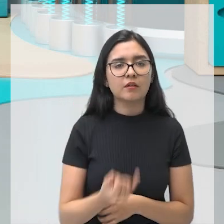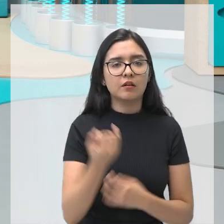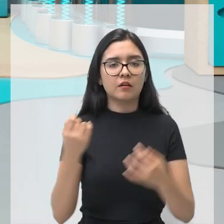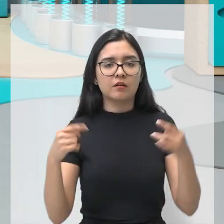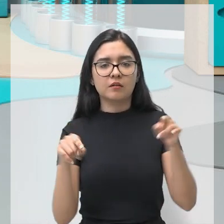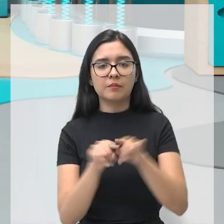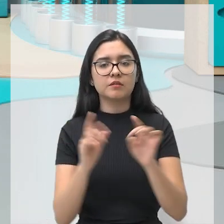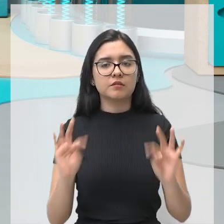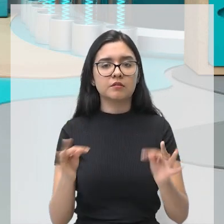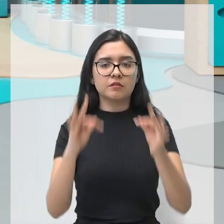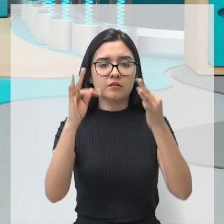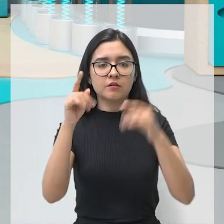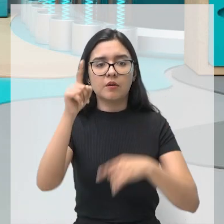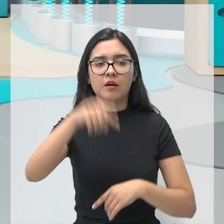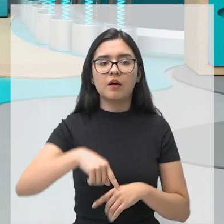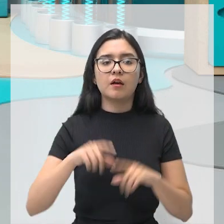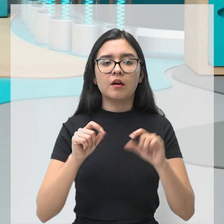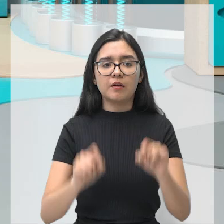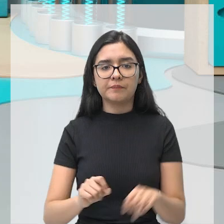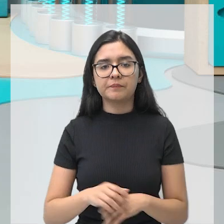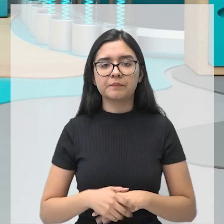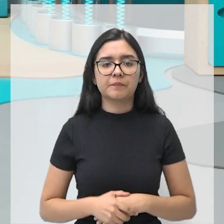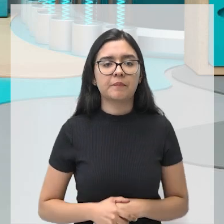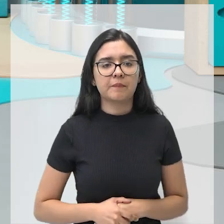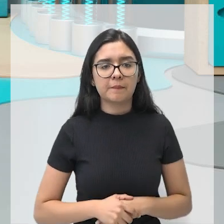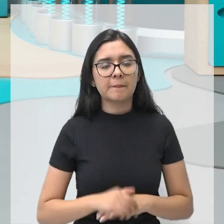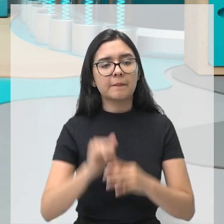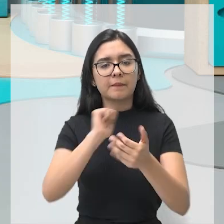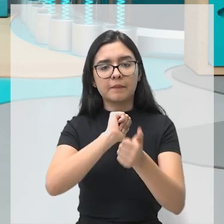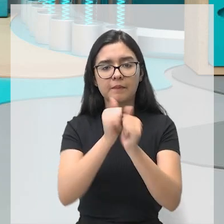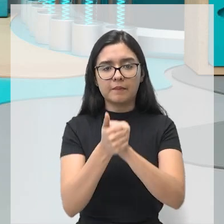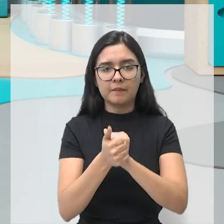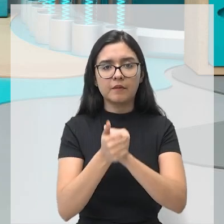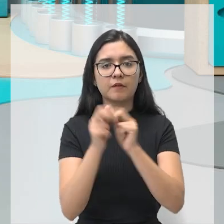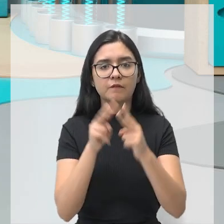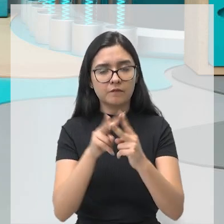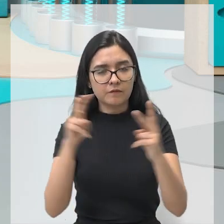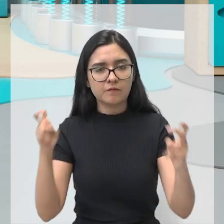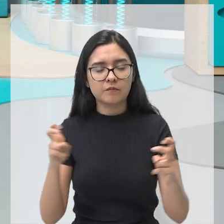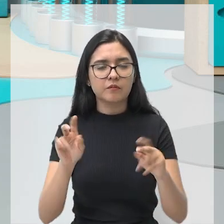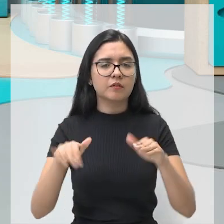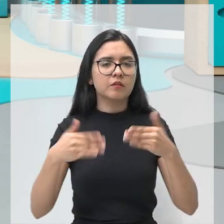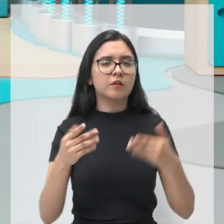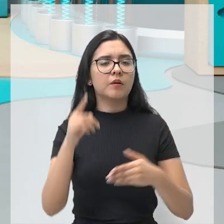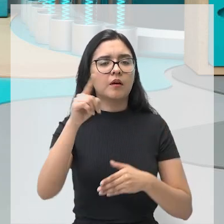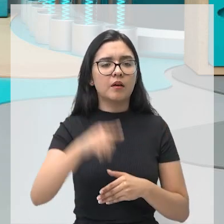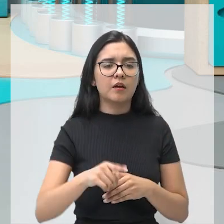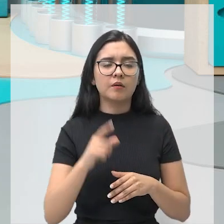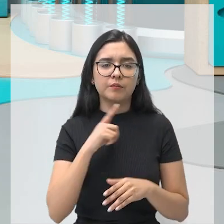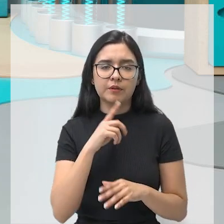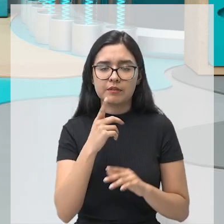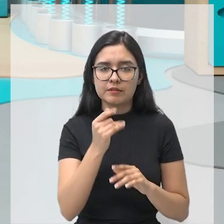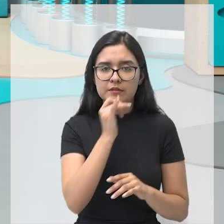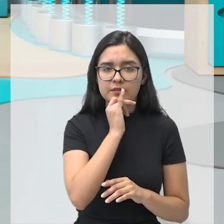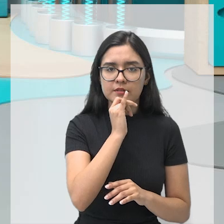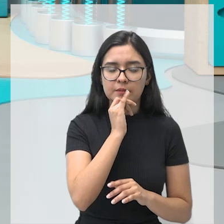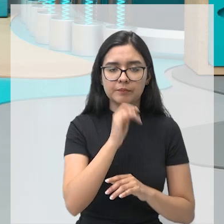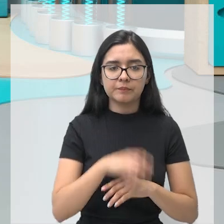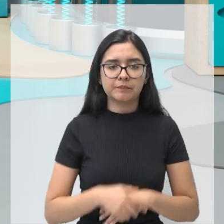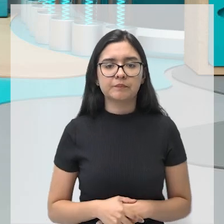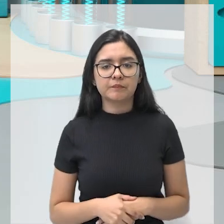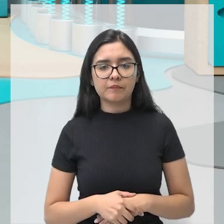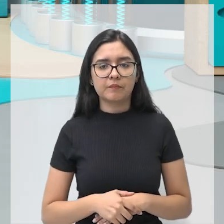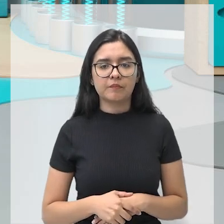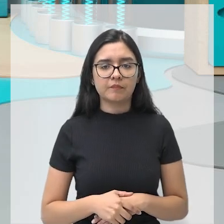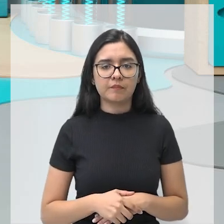um fenômeno chamado a esportivização do virtual, que é um fenômeno que visa transformar um conteúdo em uma ferramenta,